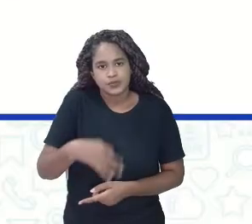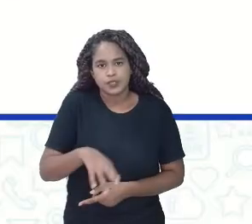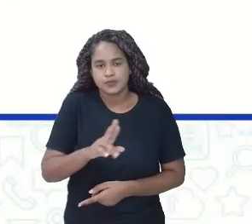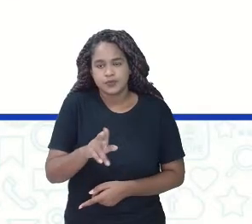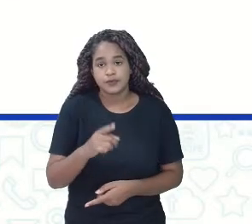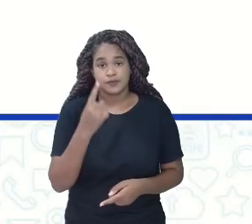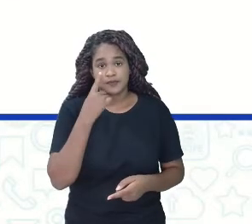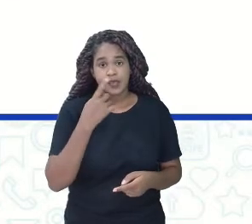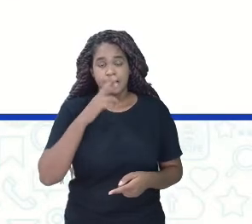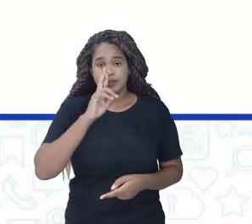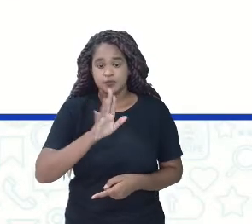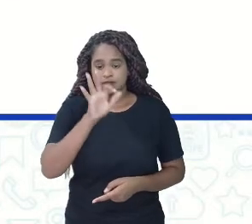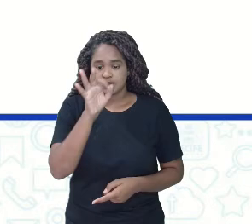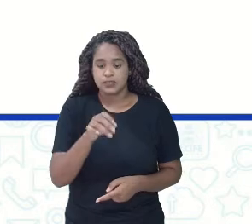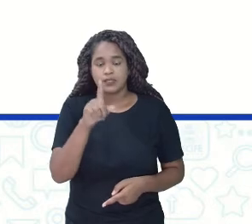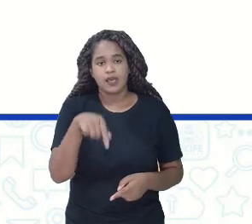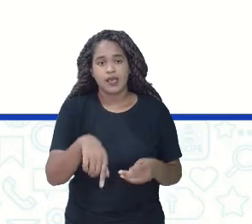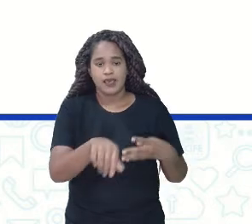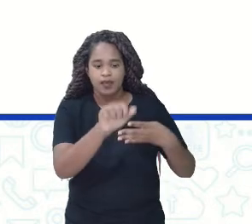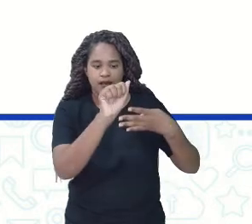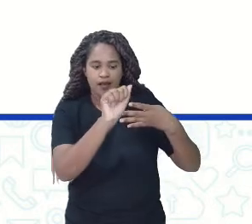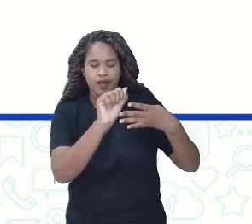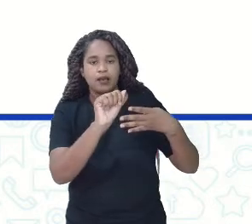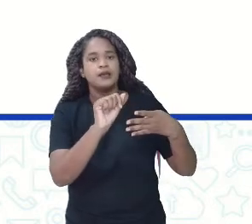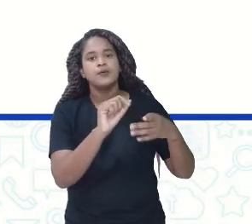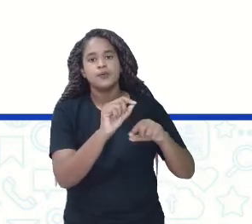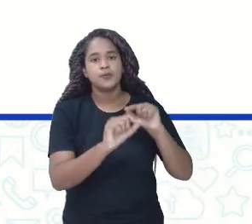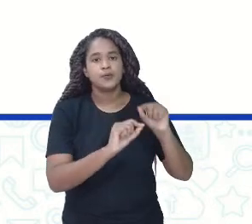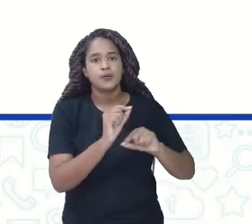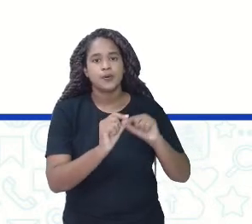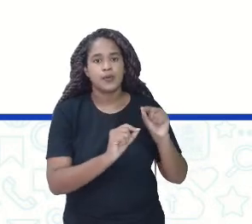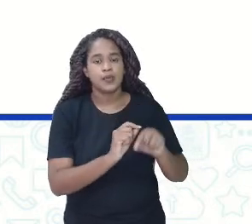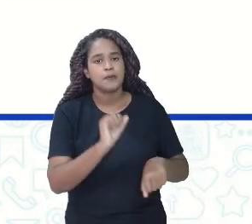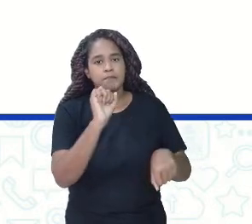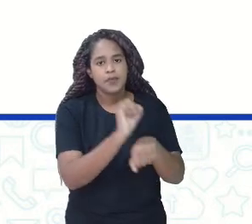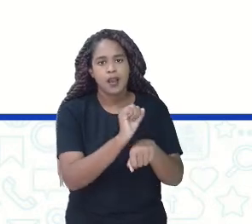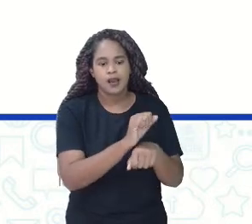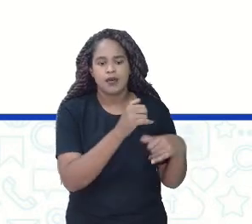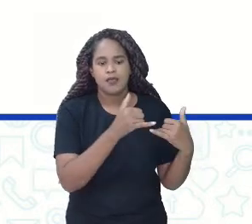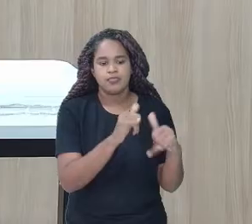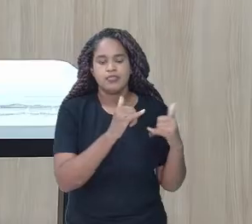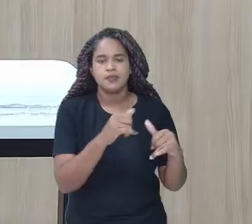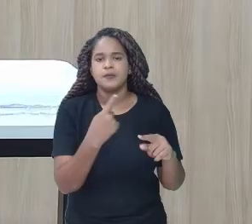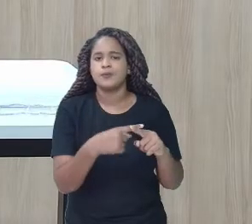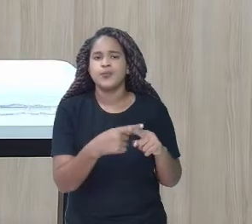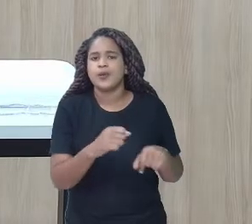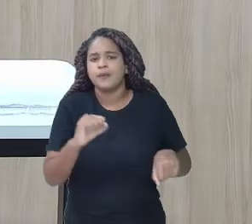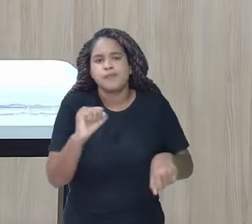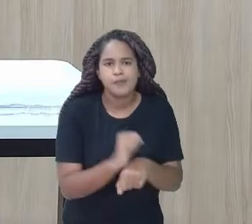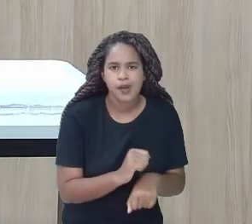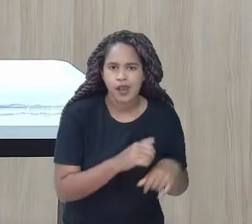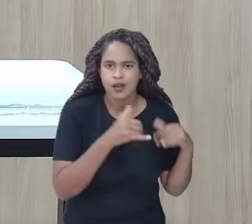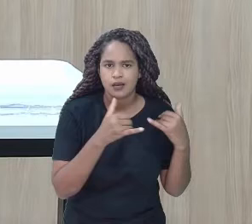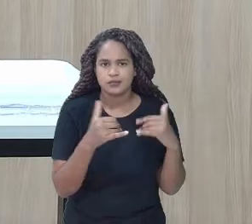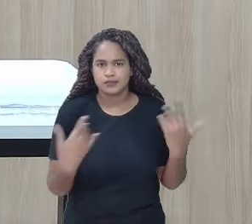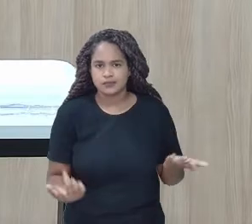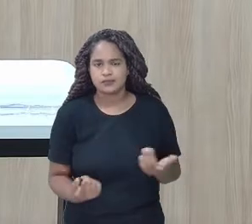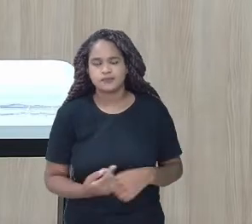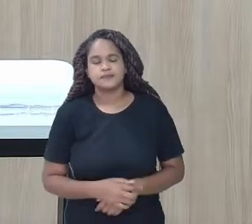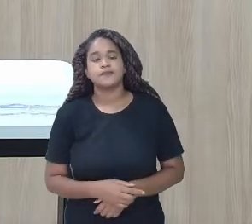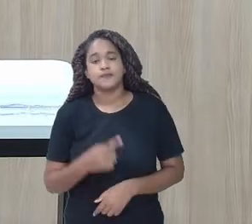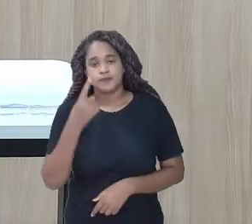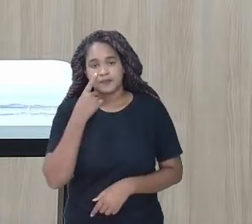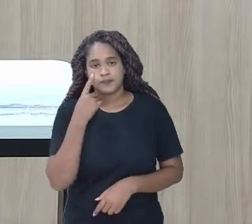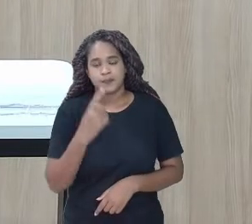é a letra A, que é interromper a passagem da corrente elétrica. Por que o interruptor interrompe a passagem? Então, quando